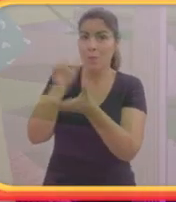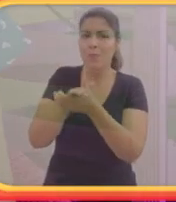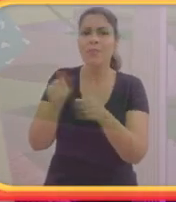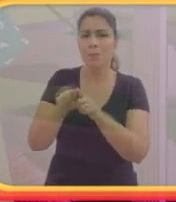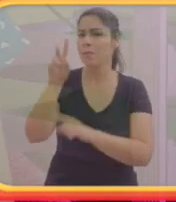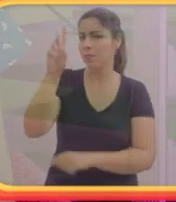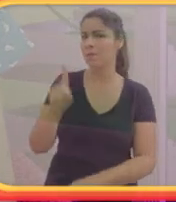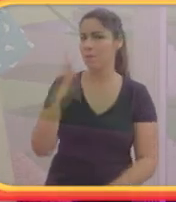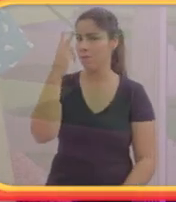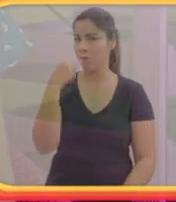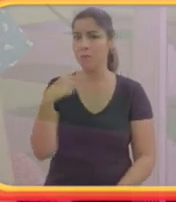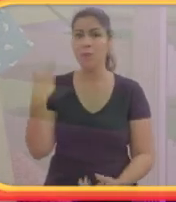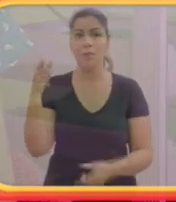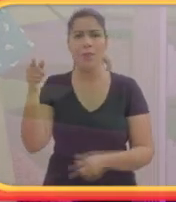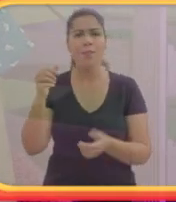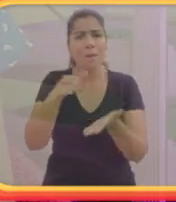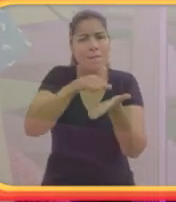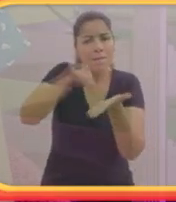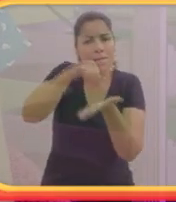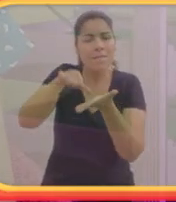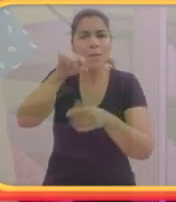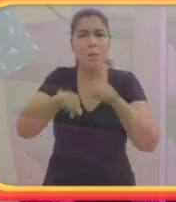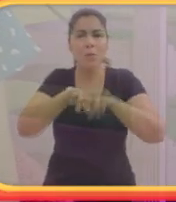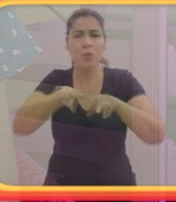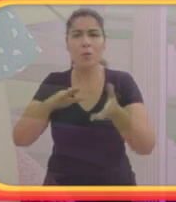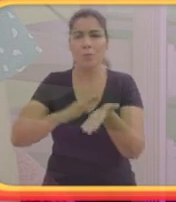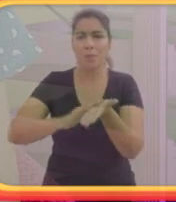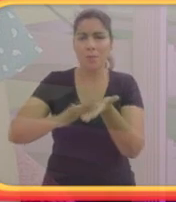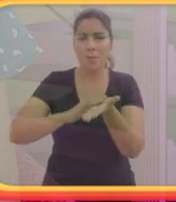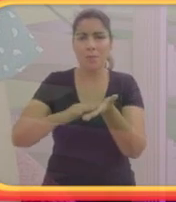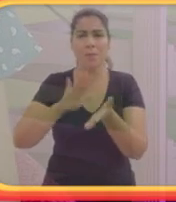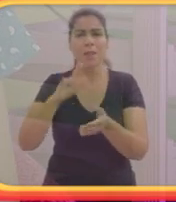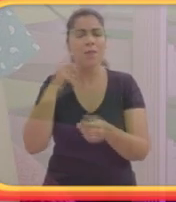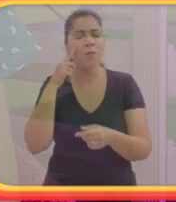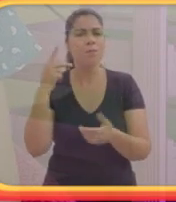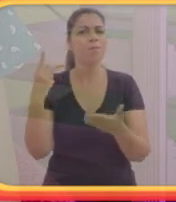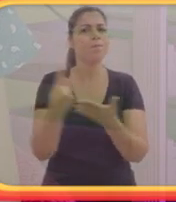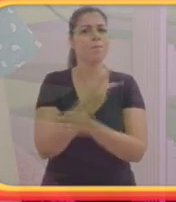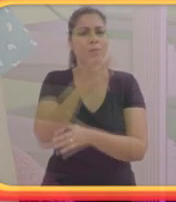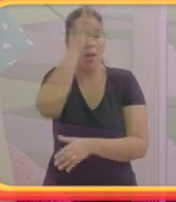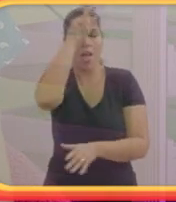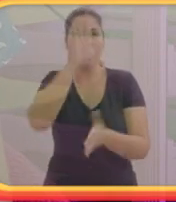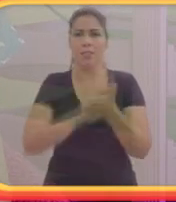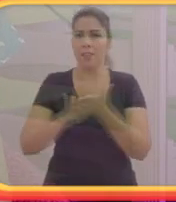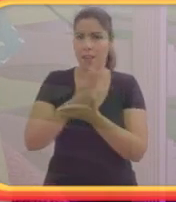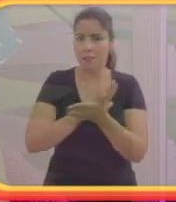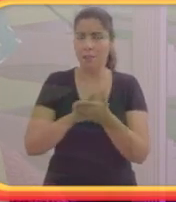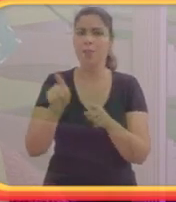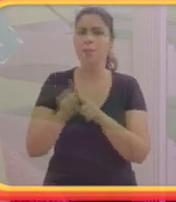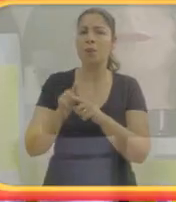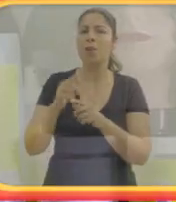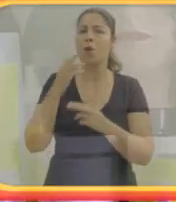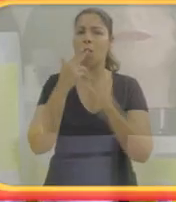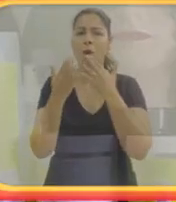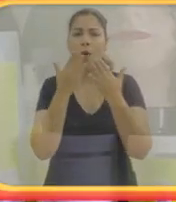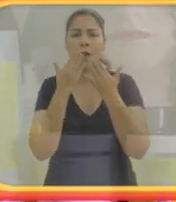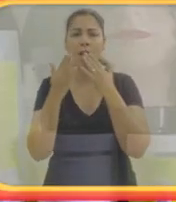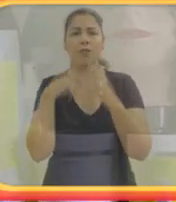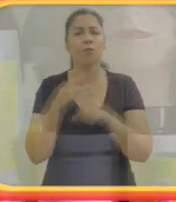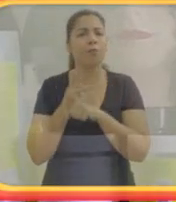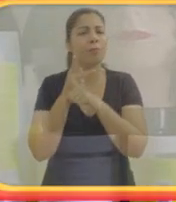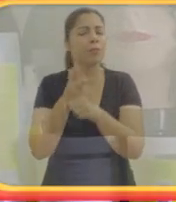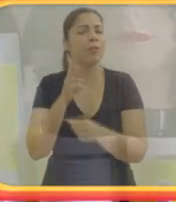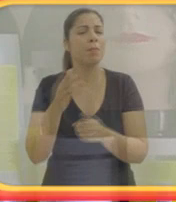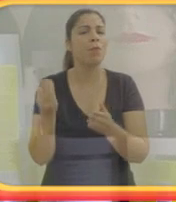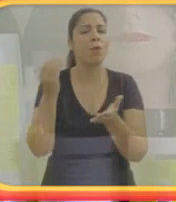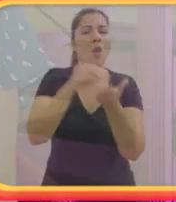esposo também é deficiente visual, então ele etiquetou os produtos em braille para que nunca houvesse erro nenhum. As colorações